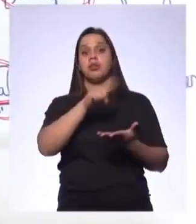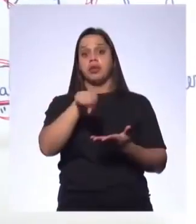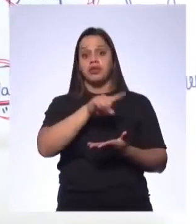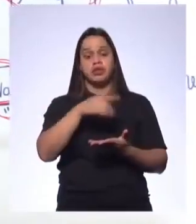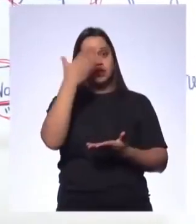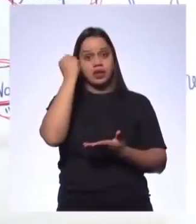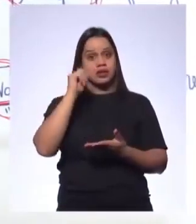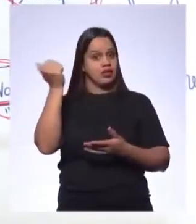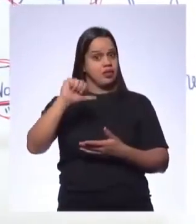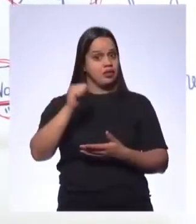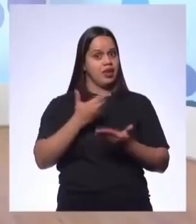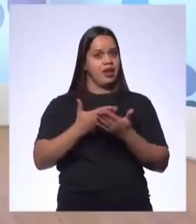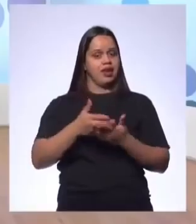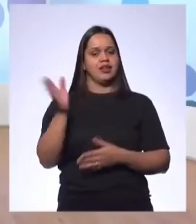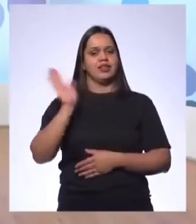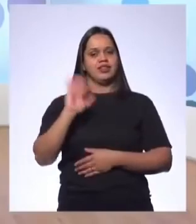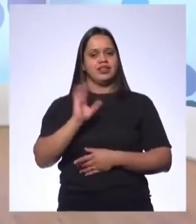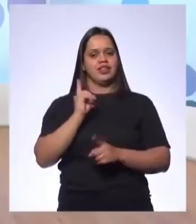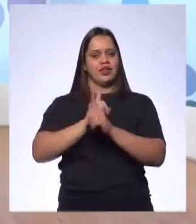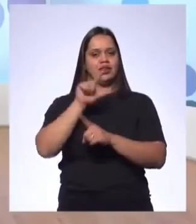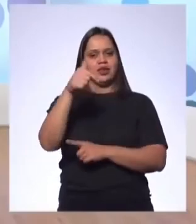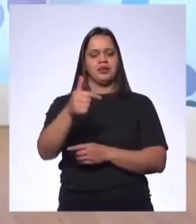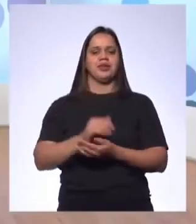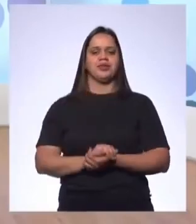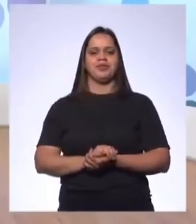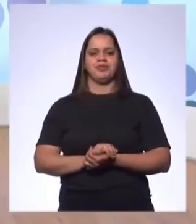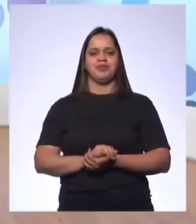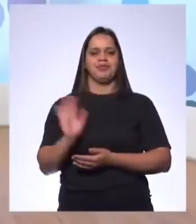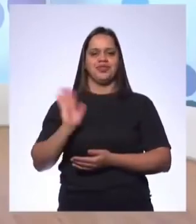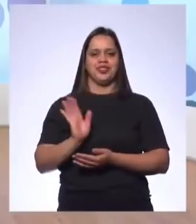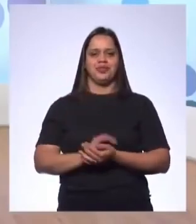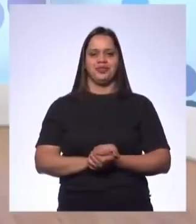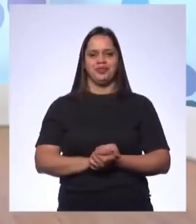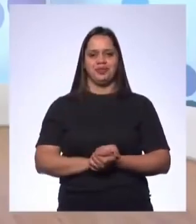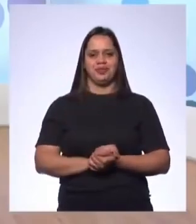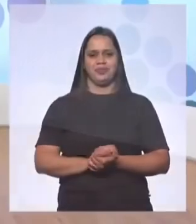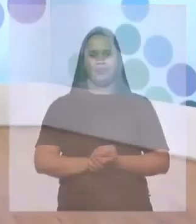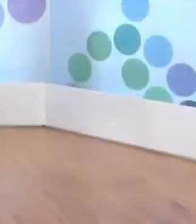aula. Bye, bye. See you later. Bye, bye. Bye, bye.